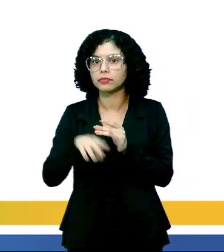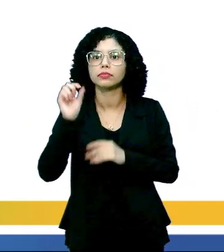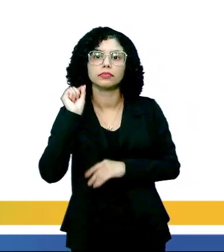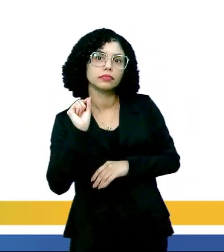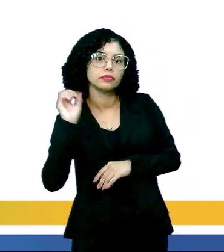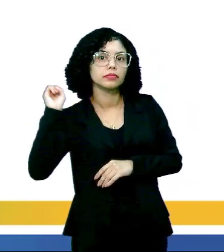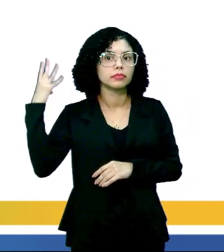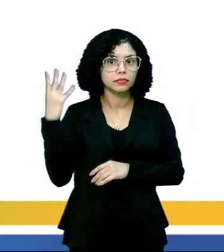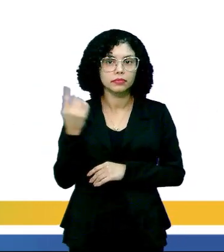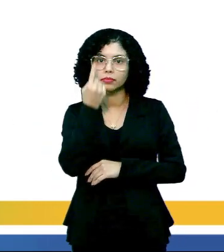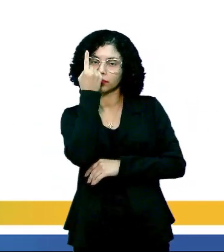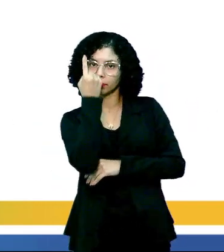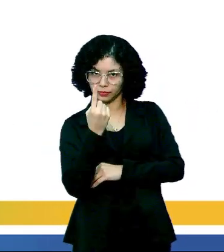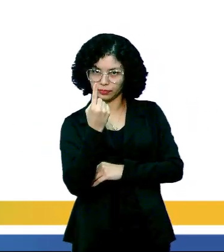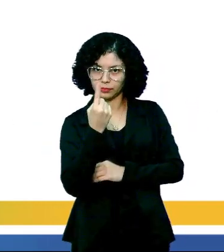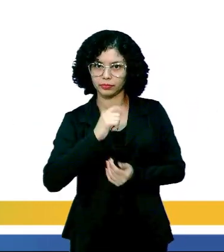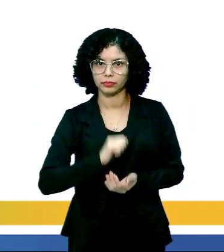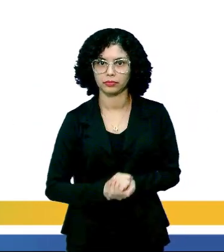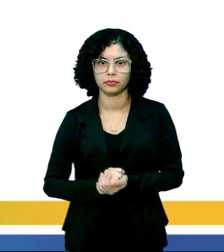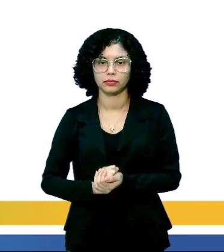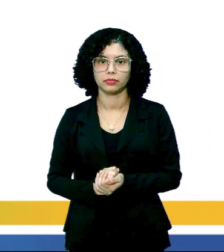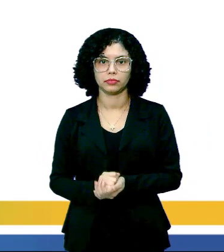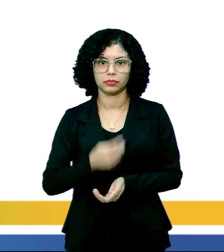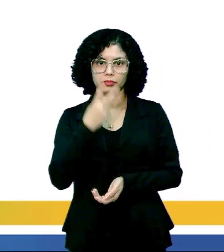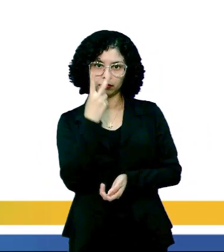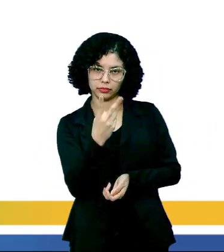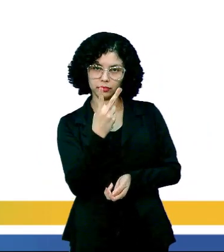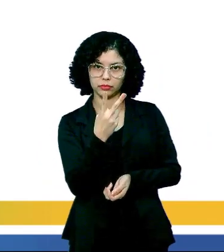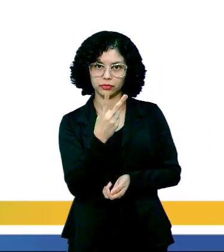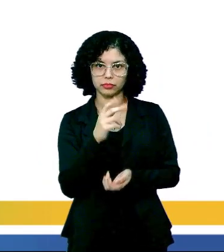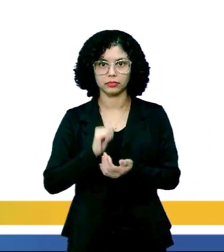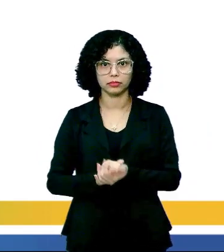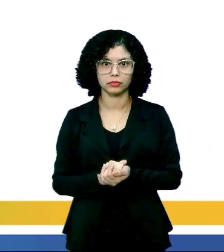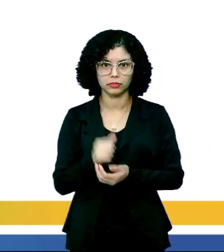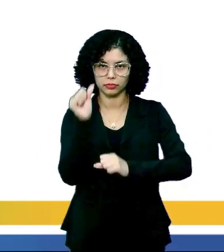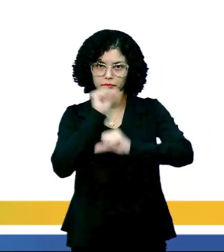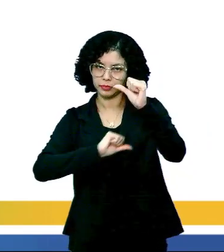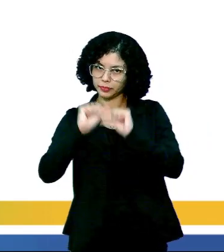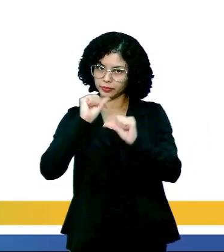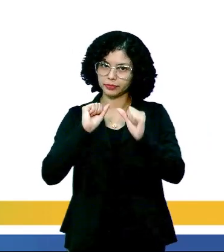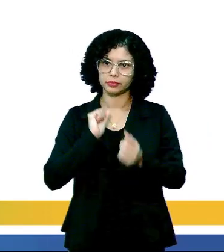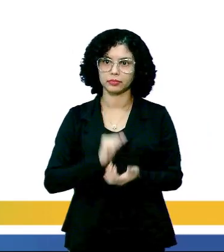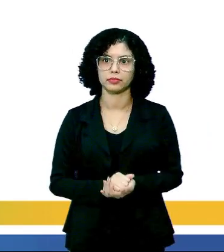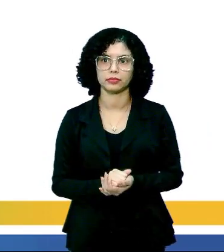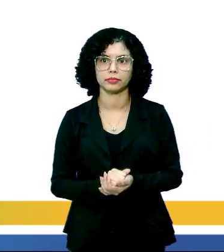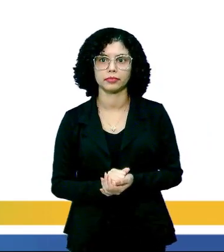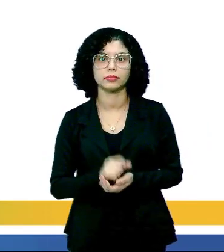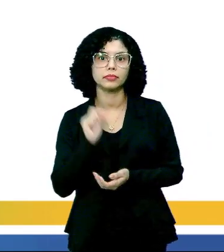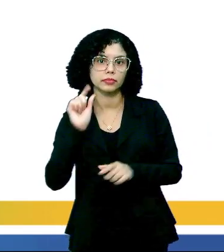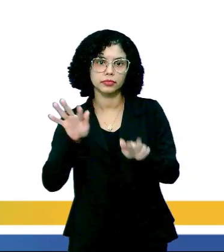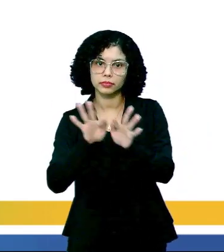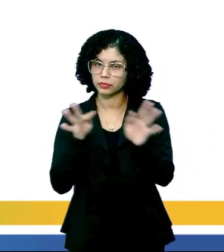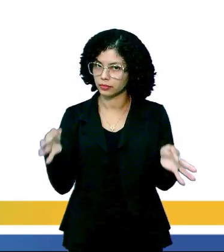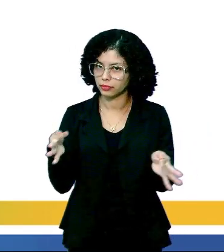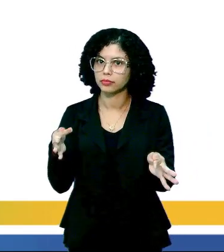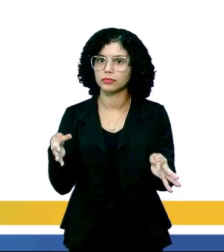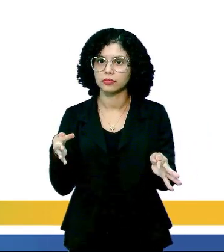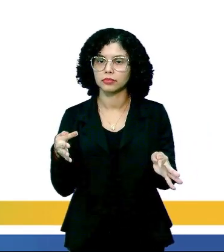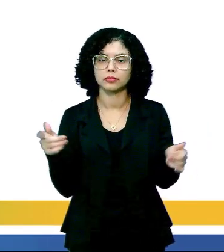nesse caso, uma partícula alfa, quando ela atacar um elemento, né, quando ela transmutar um elemento, ela vai